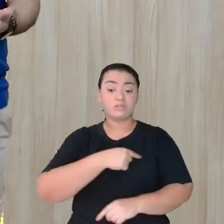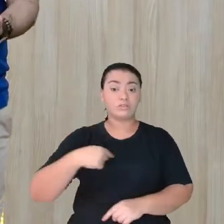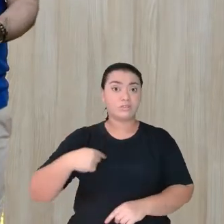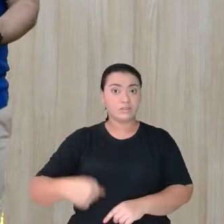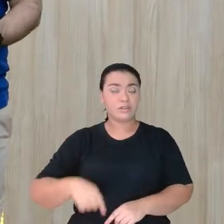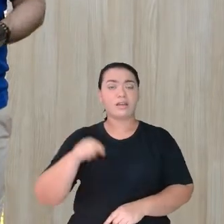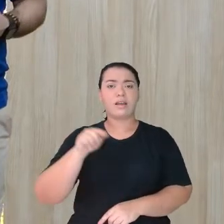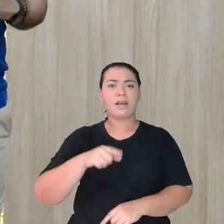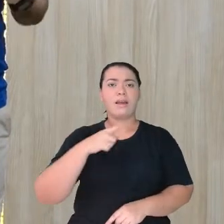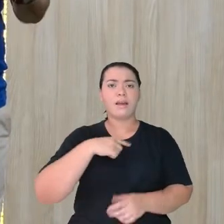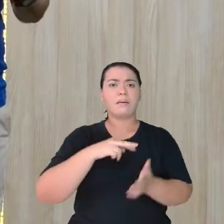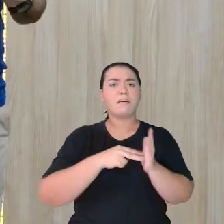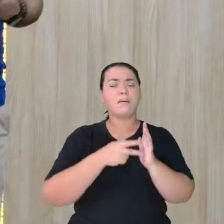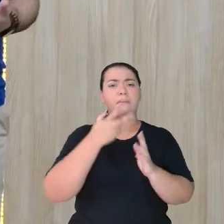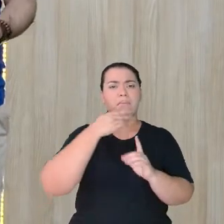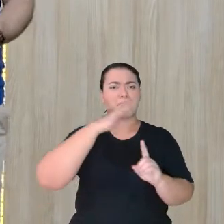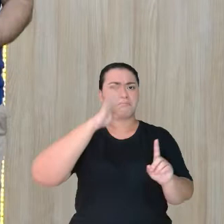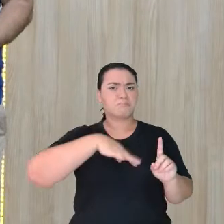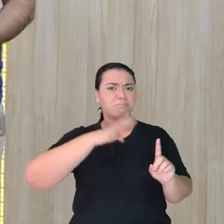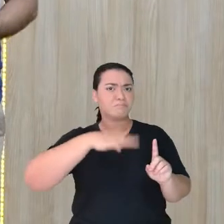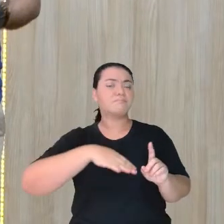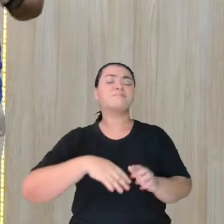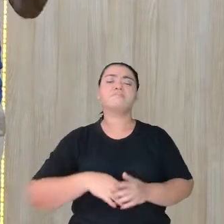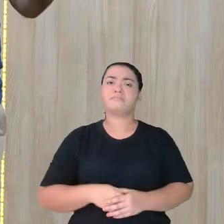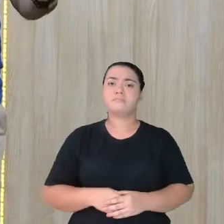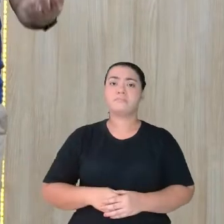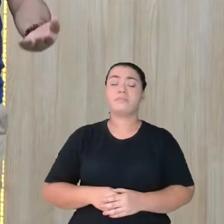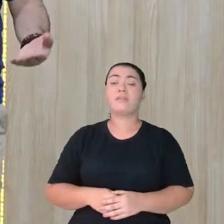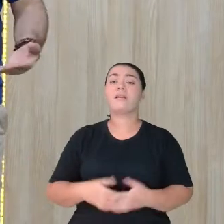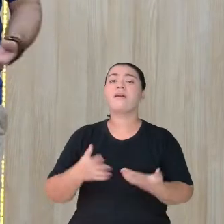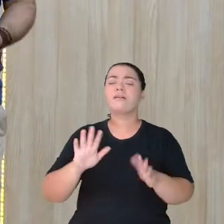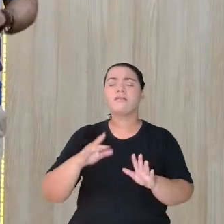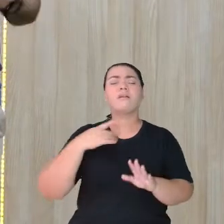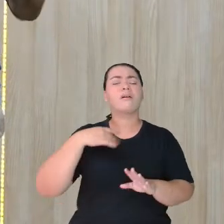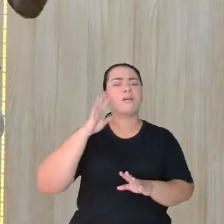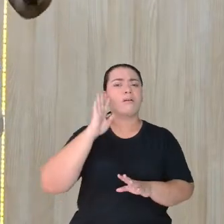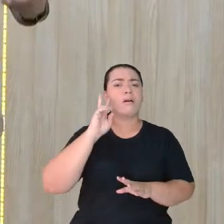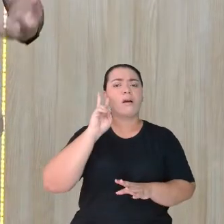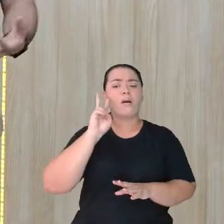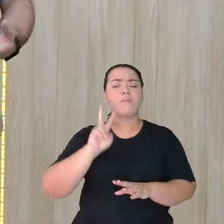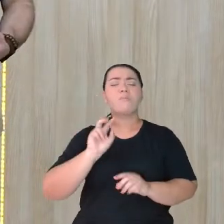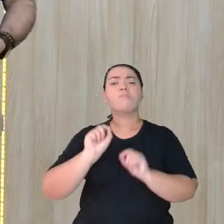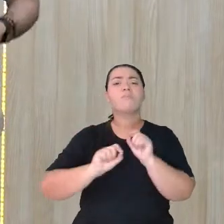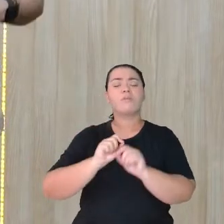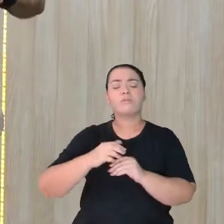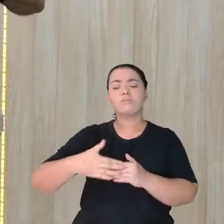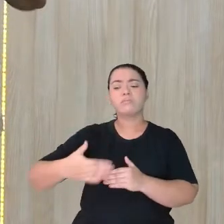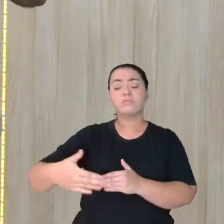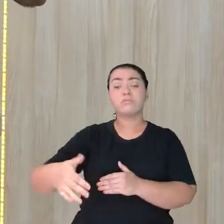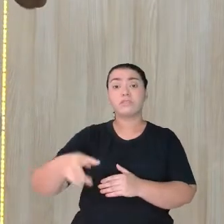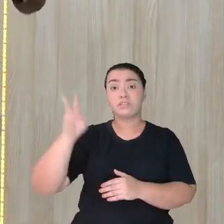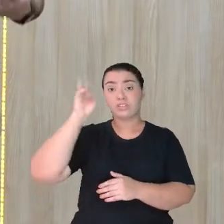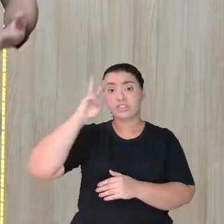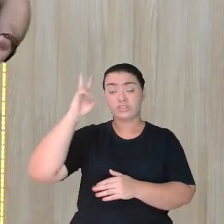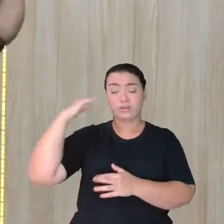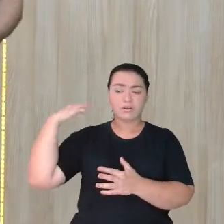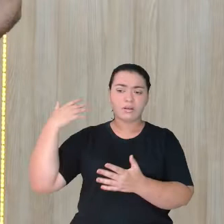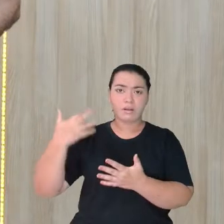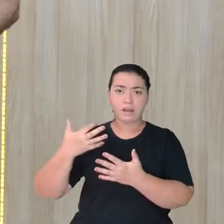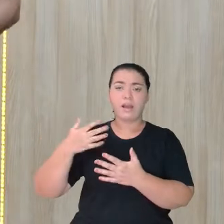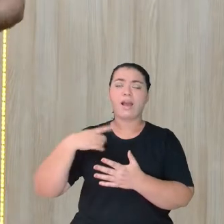gente vai observar ao longo da história, né, professora? A gente vai observar ao longo da história que em